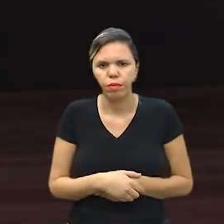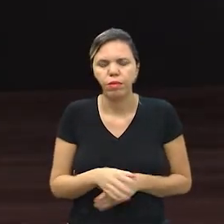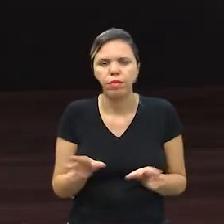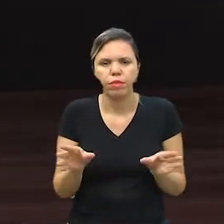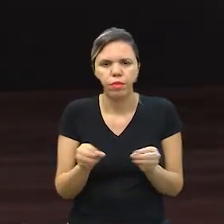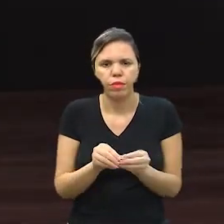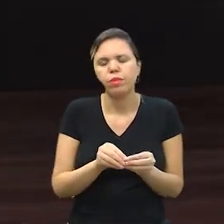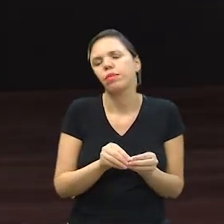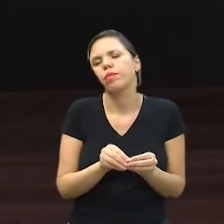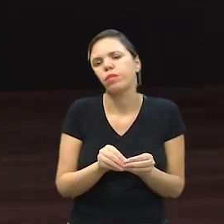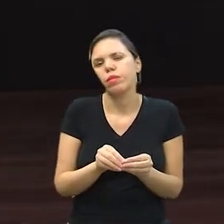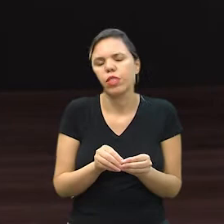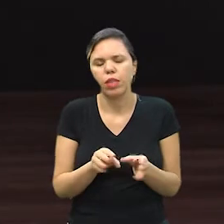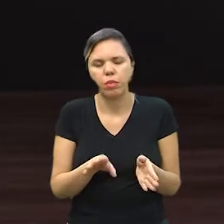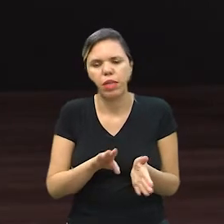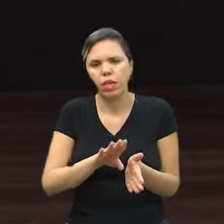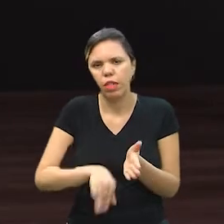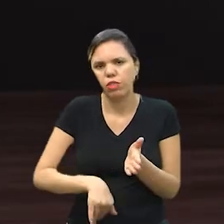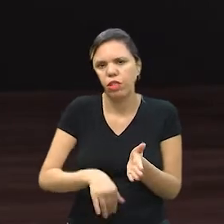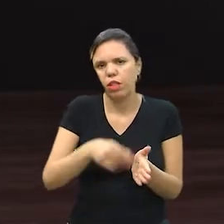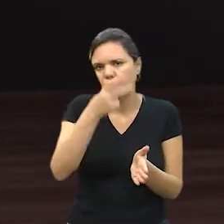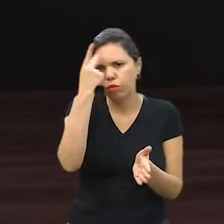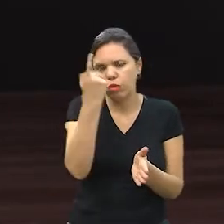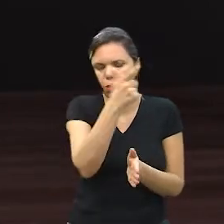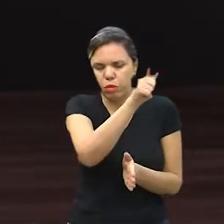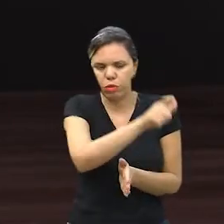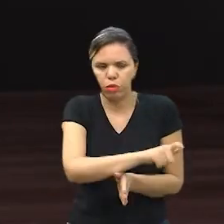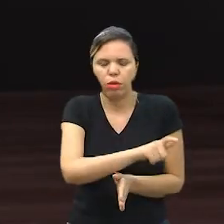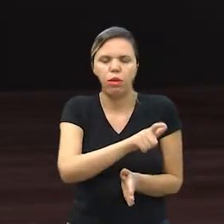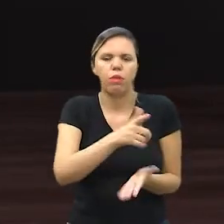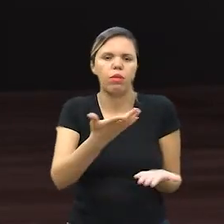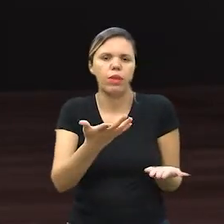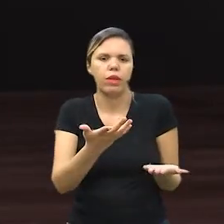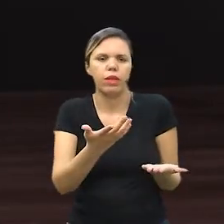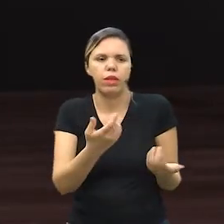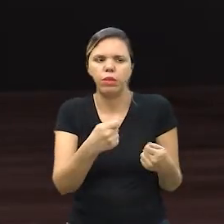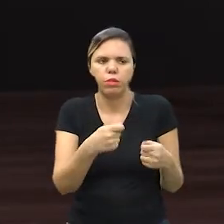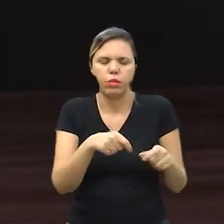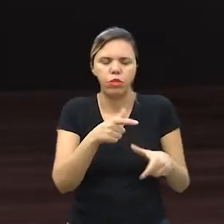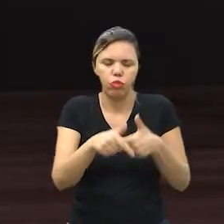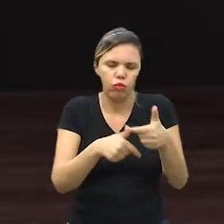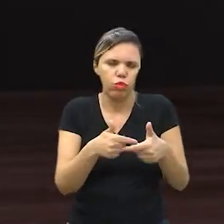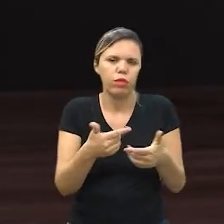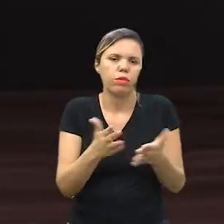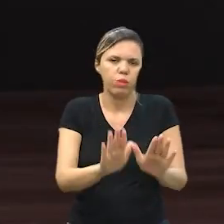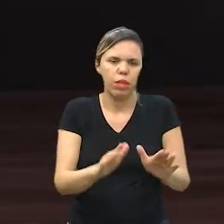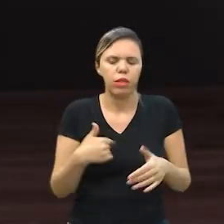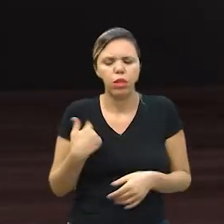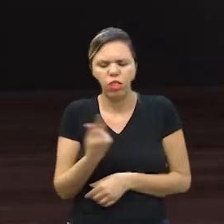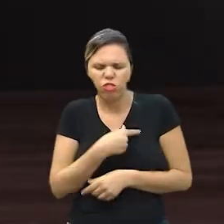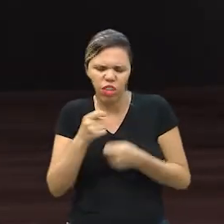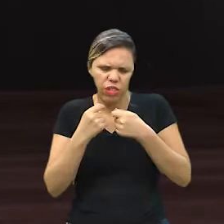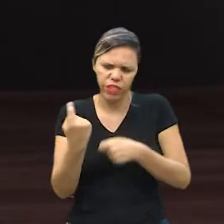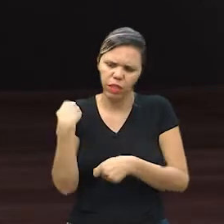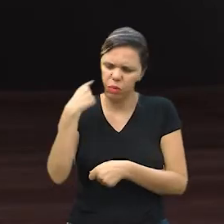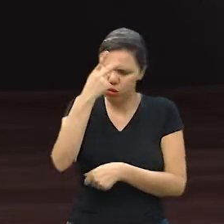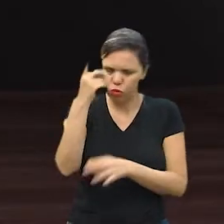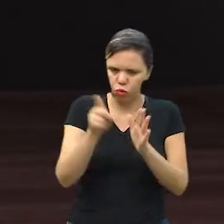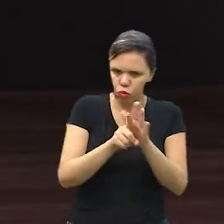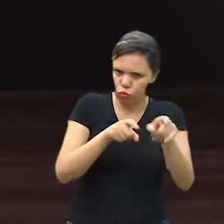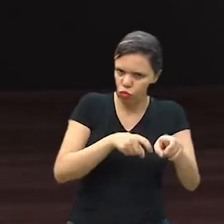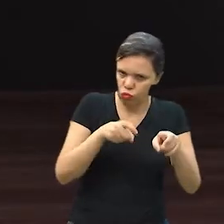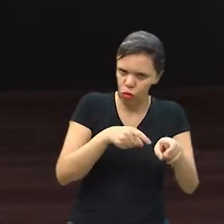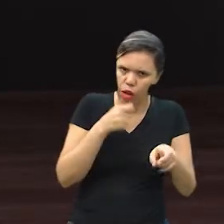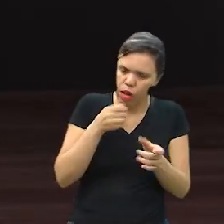eliminar o atravessador, a gente já entrevistou aqui no Ser Empreendedor, produtores rurais que ainda estão nesse